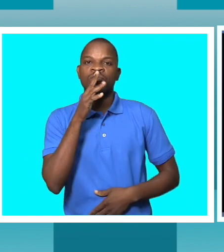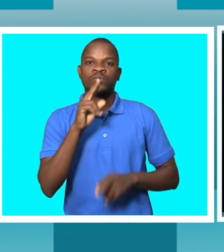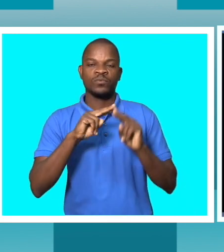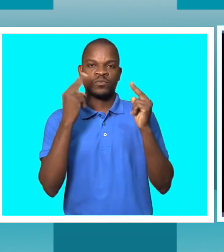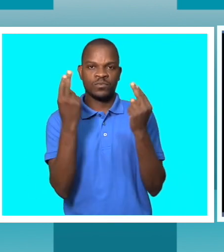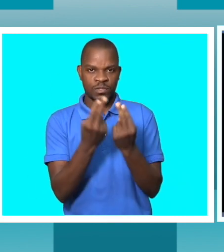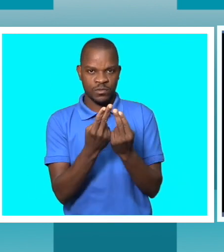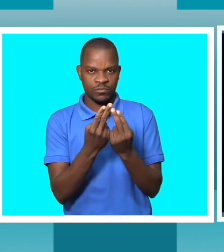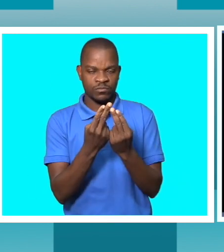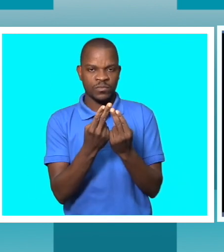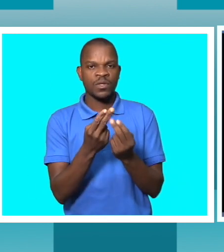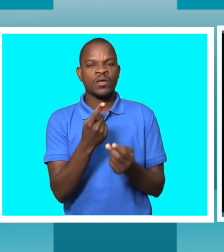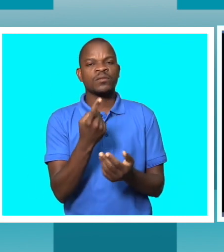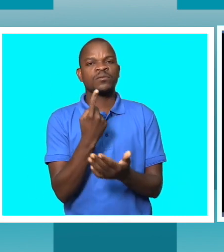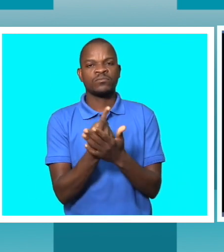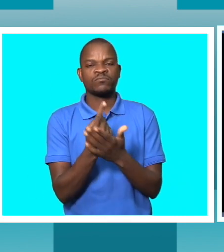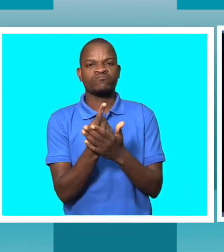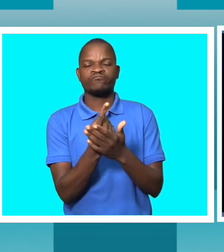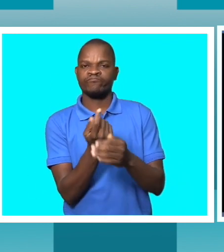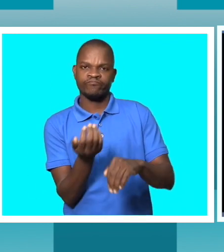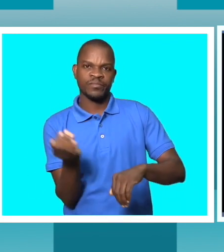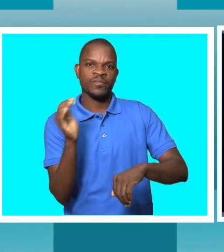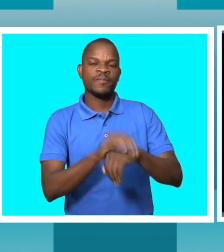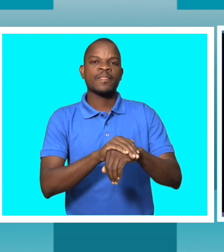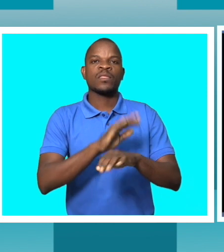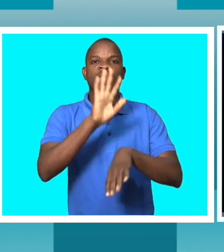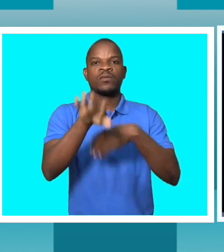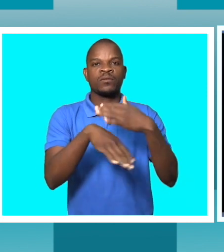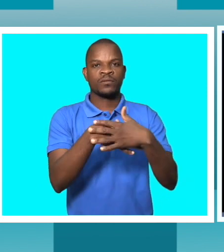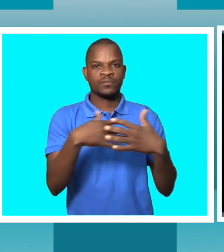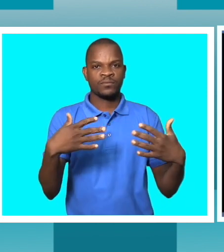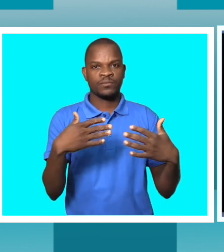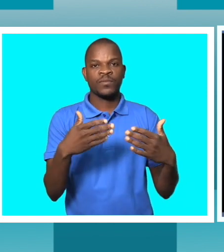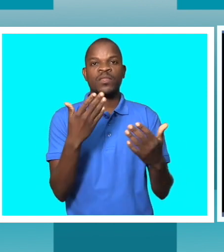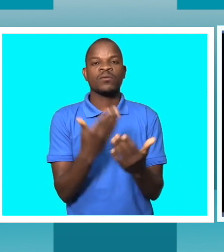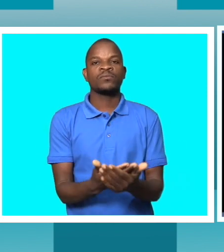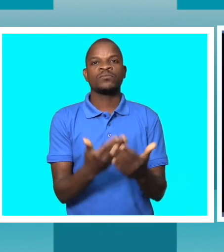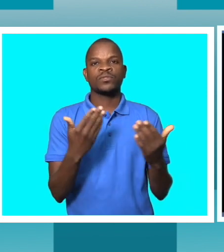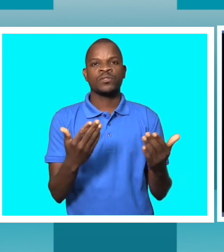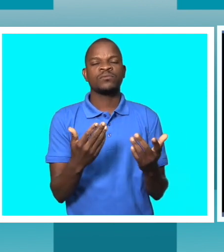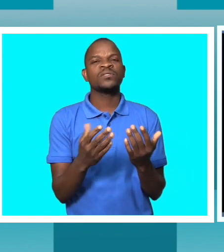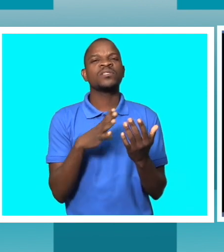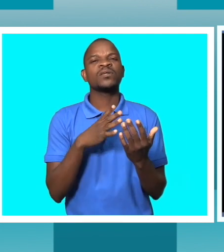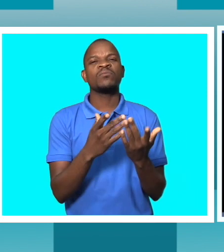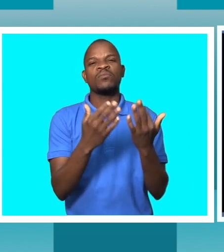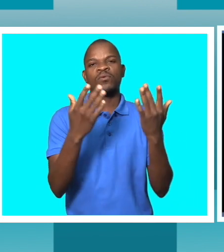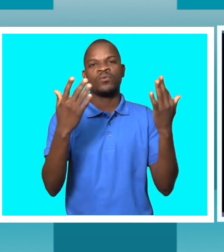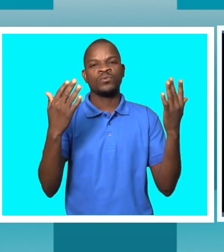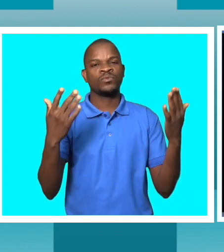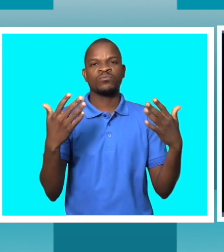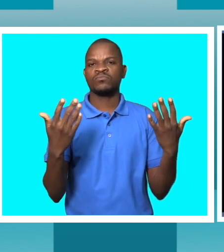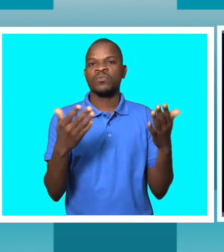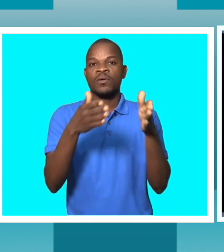que atuam na instituição, que tenham o domínio da língua de sinais. Porque são